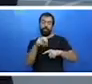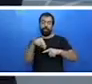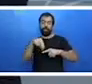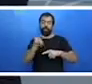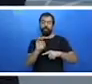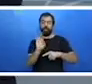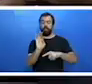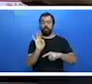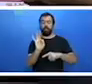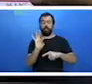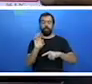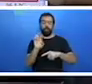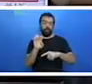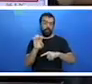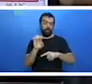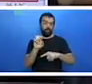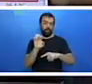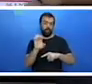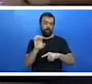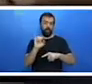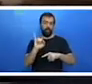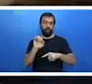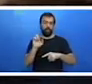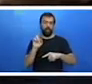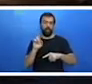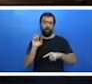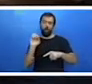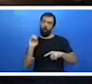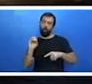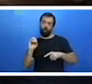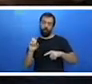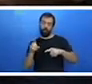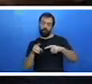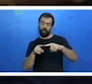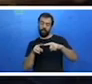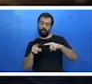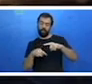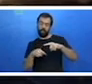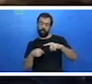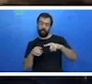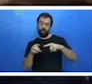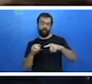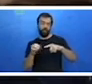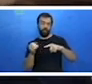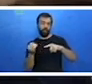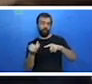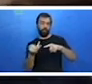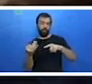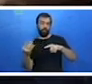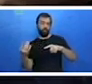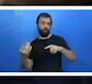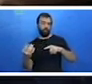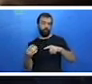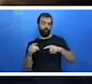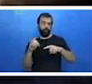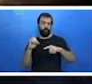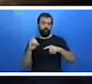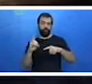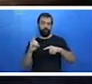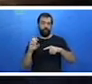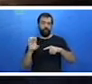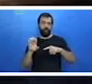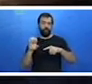Velho. Lá em Porto Velho está 37 graus,2.